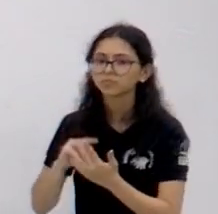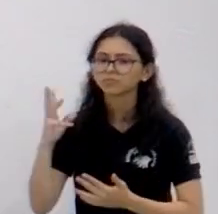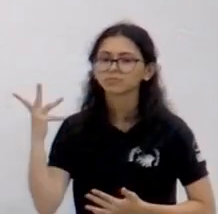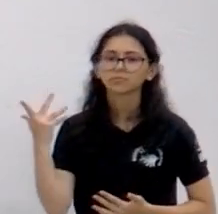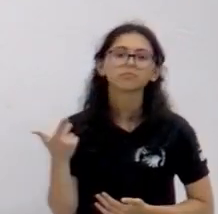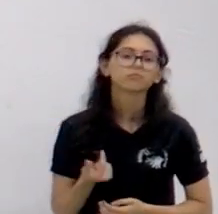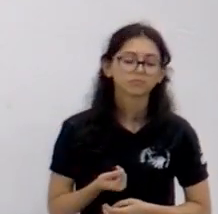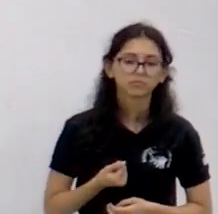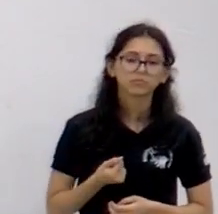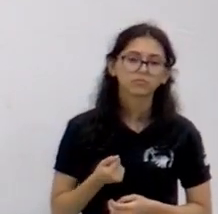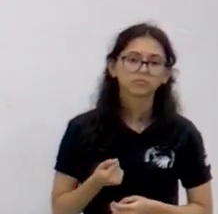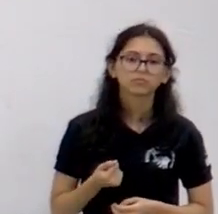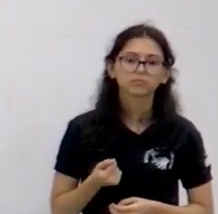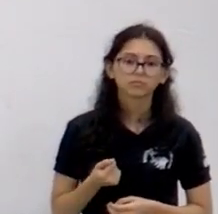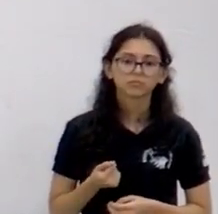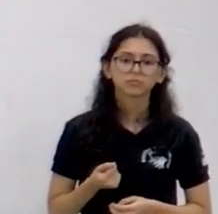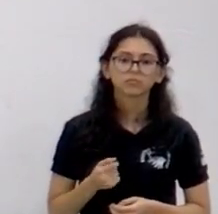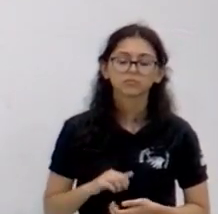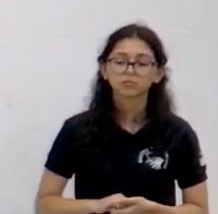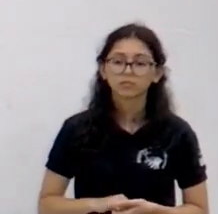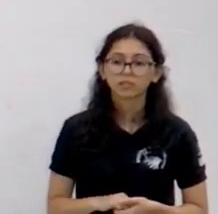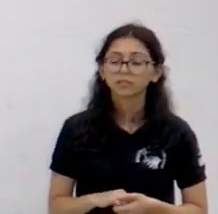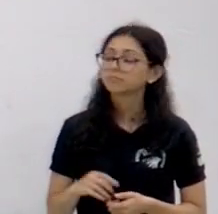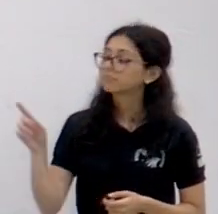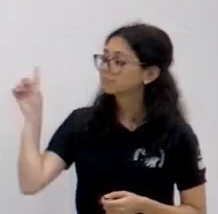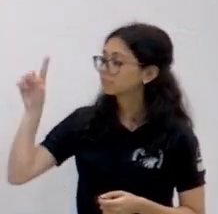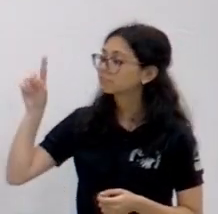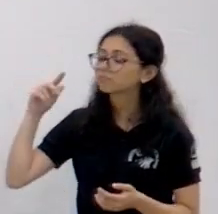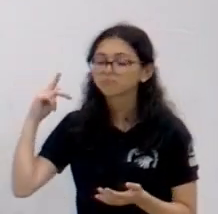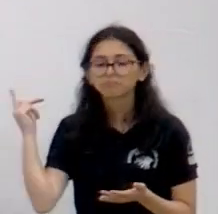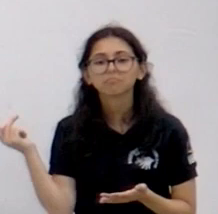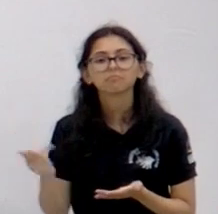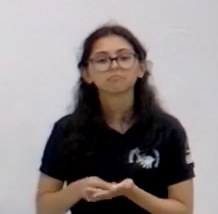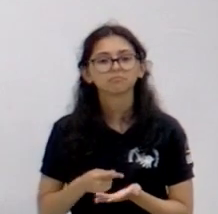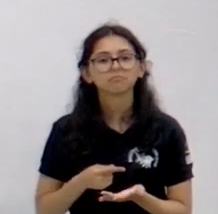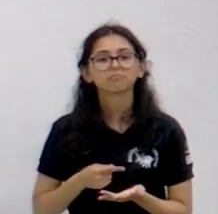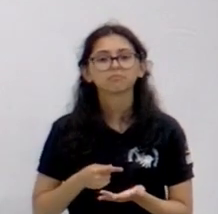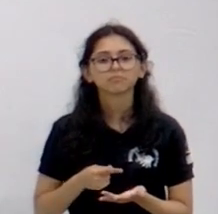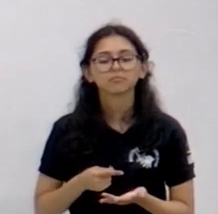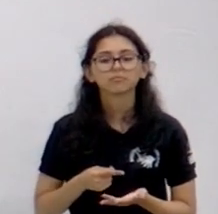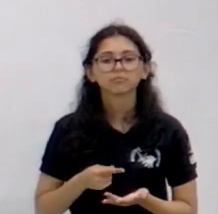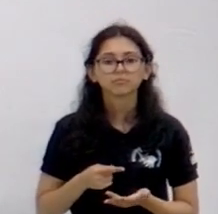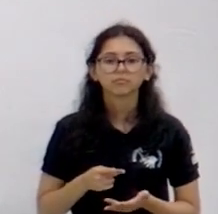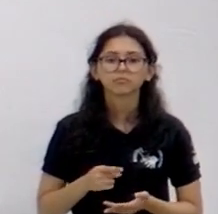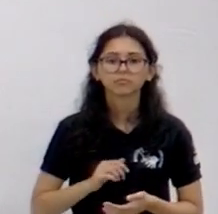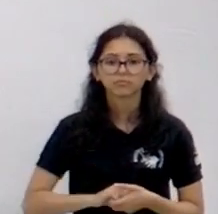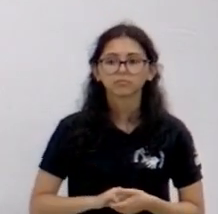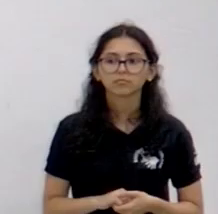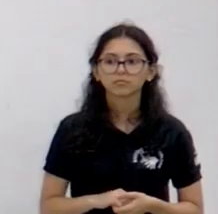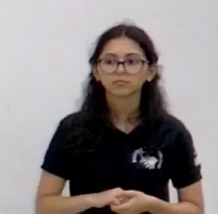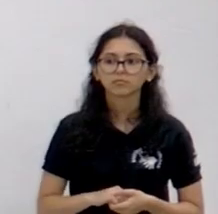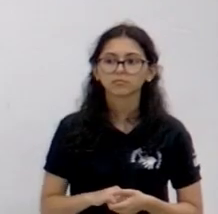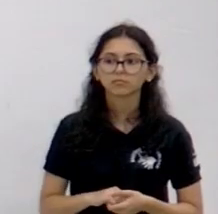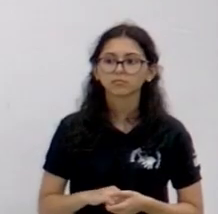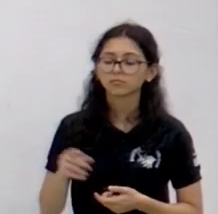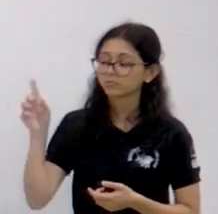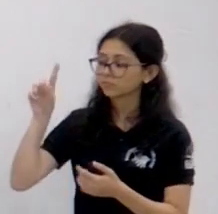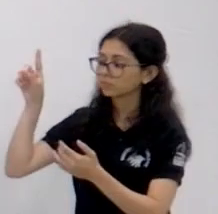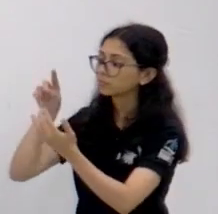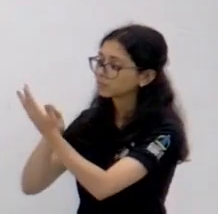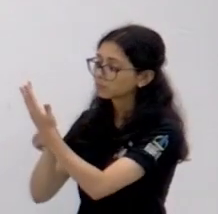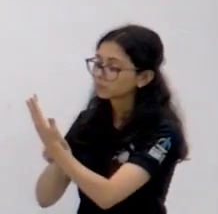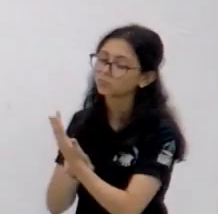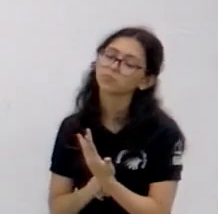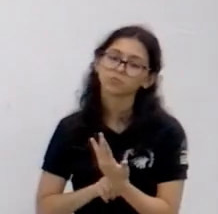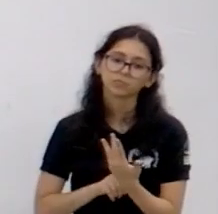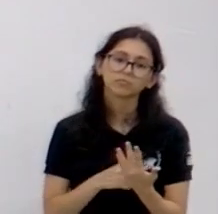E Deus assim fez naquela noite, somente a lã estava seca, o chão estava todo coberto de orvalho.